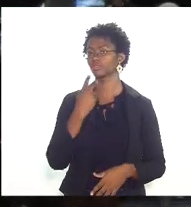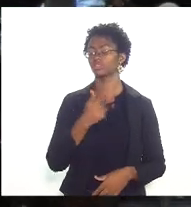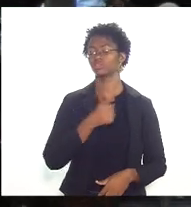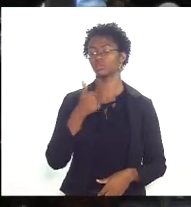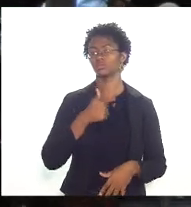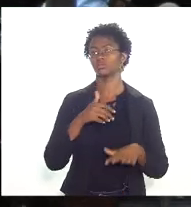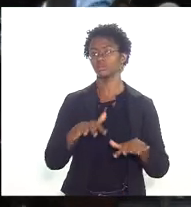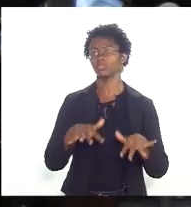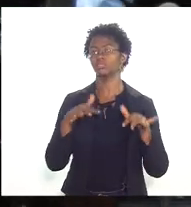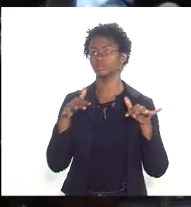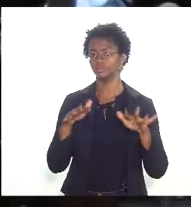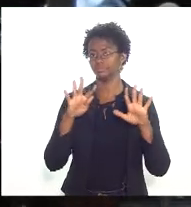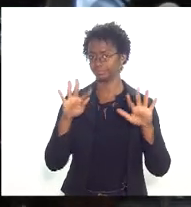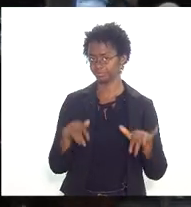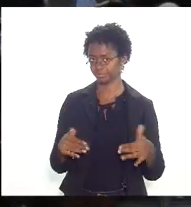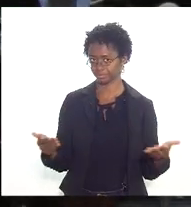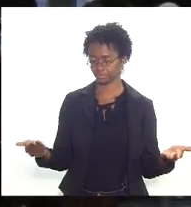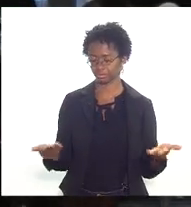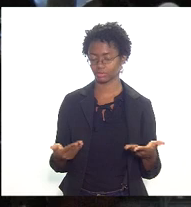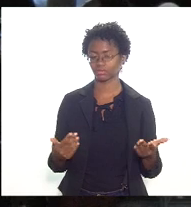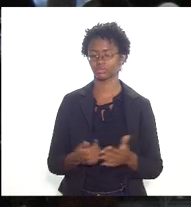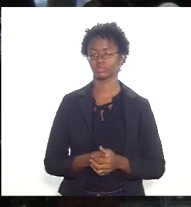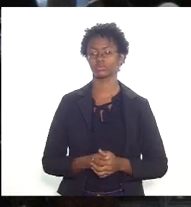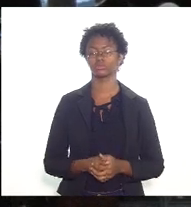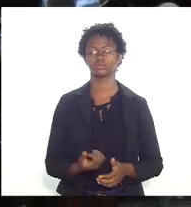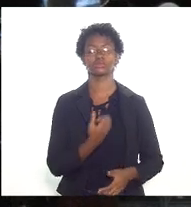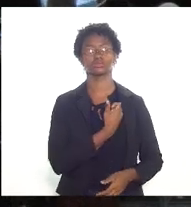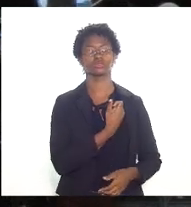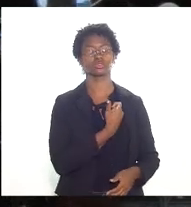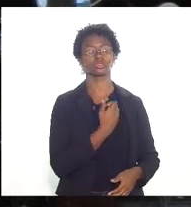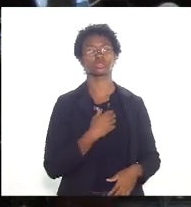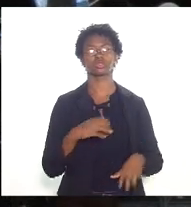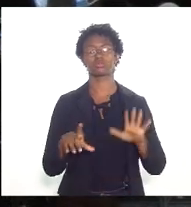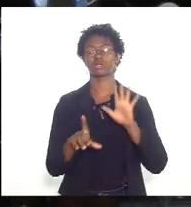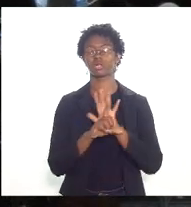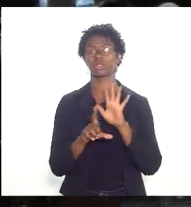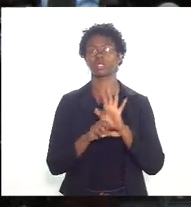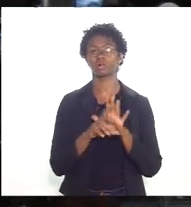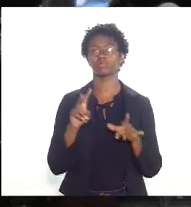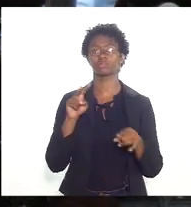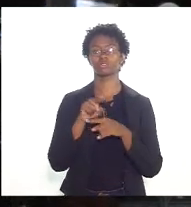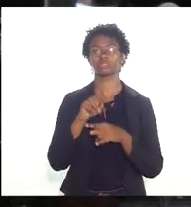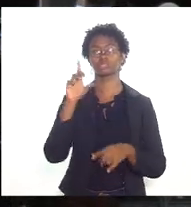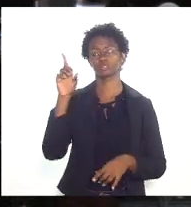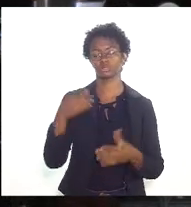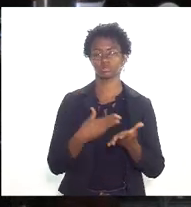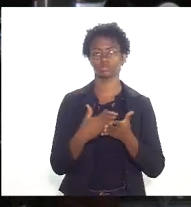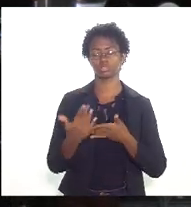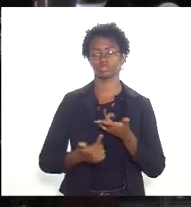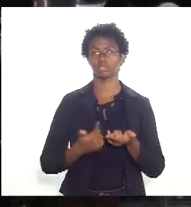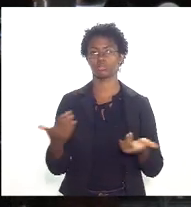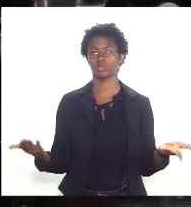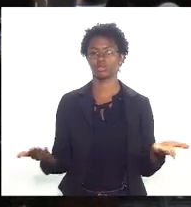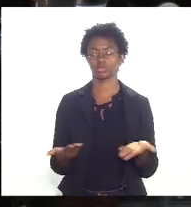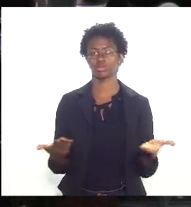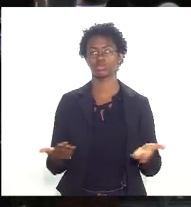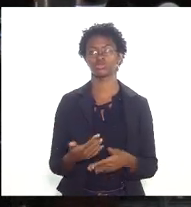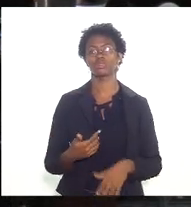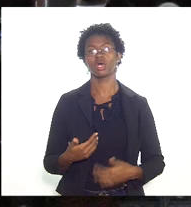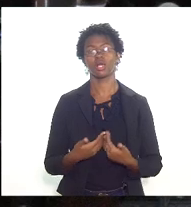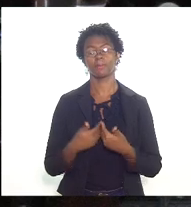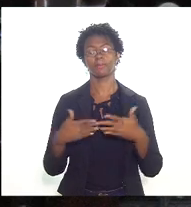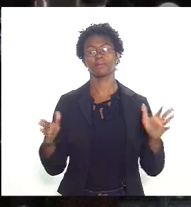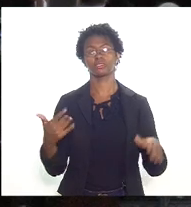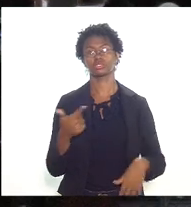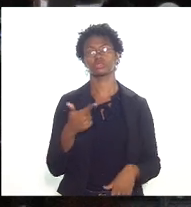mesmo está encerrada à venda no meu e sob a proteção de Deus ele centro de nossos trabalhos tá aberto a segunda